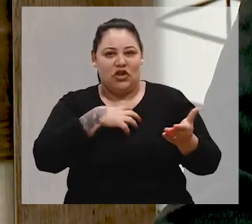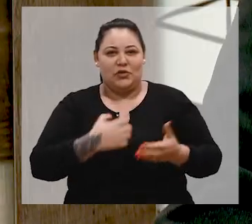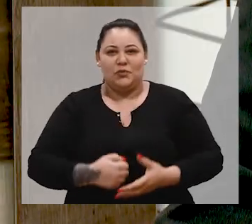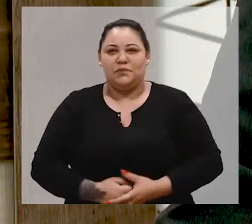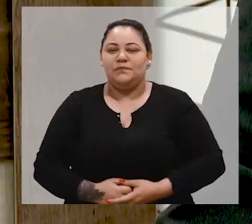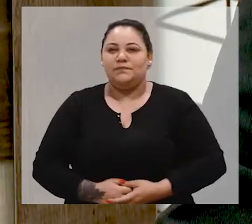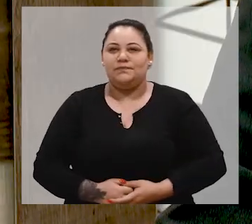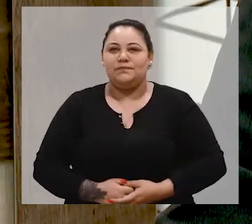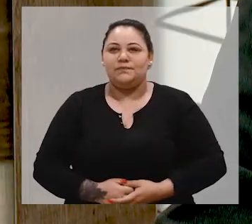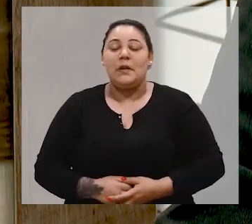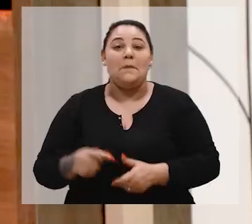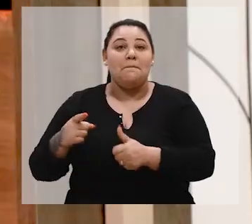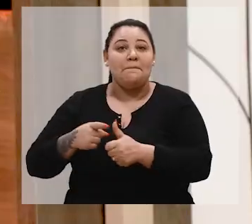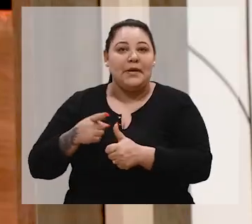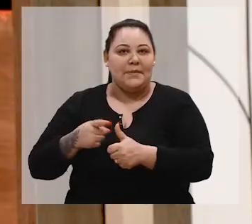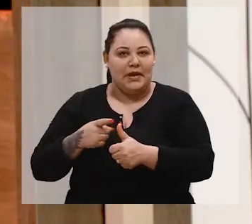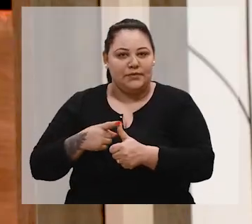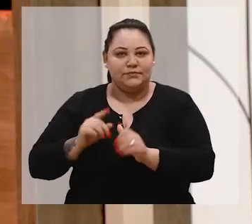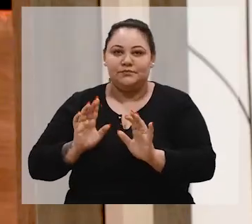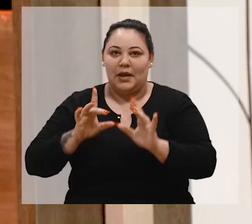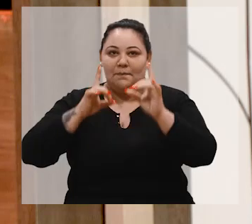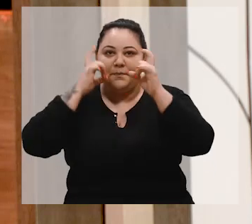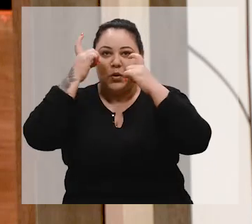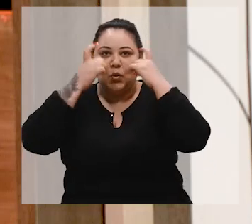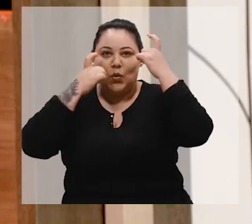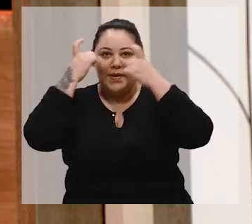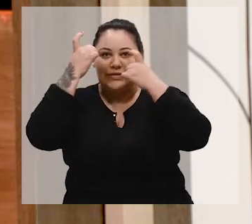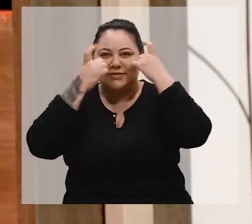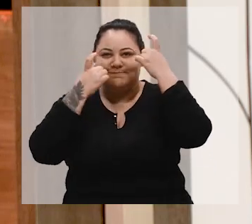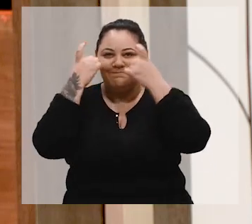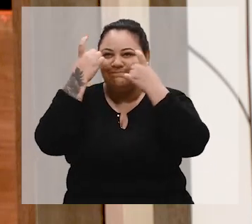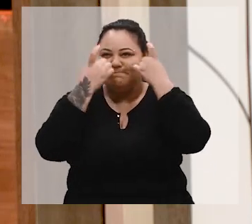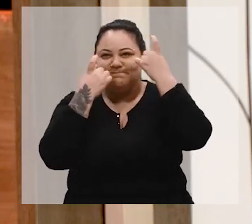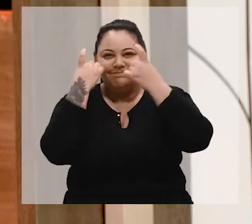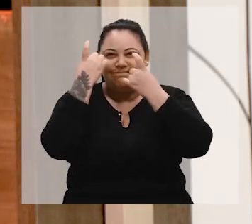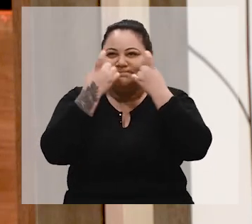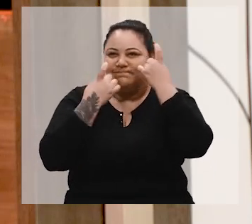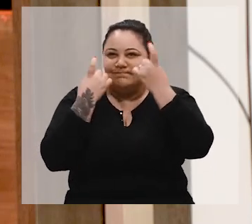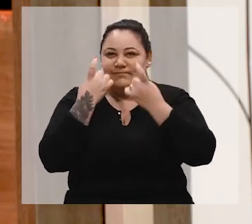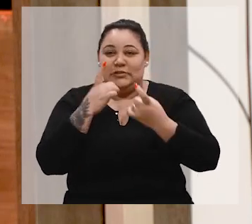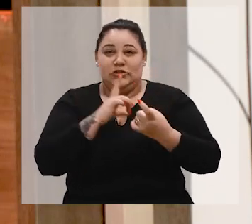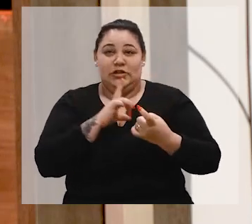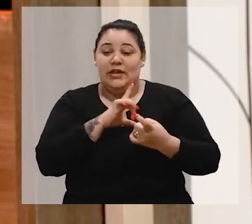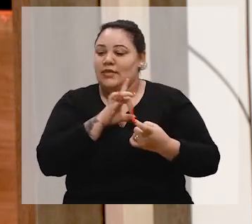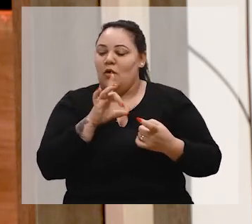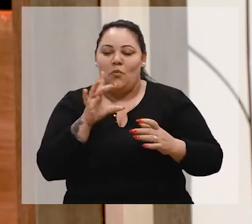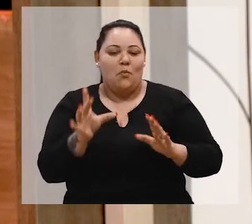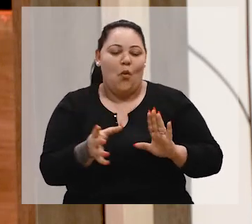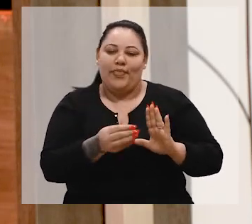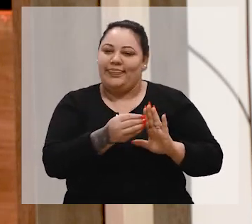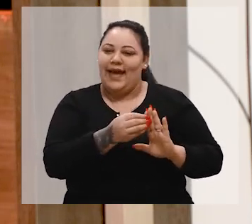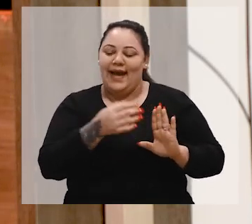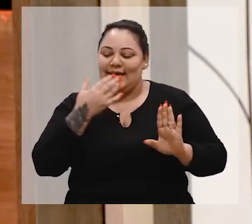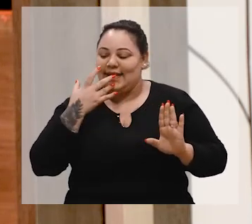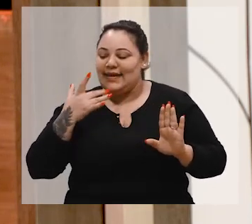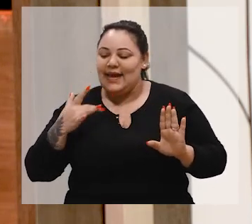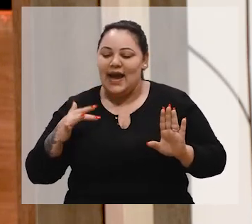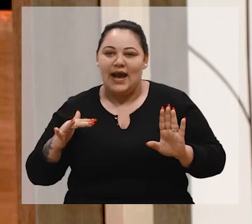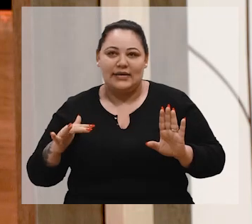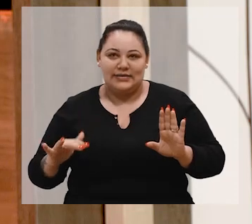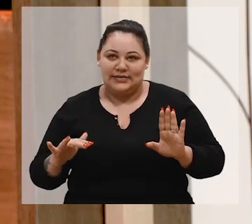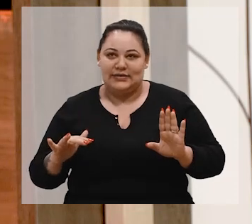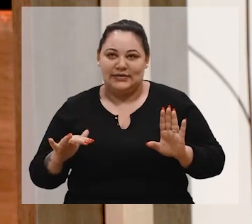aqui? Então, primeiro a preocupação, né, Fábio, que a gente tinha de não colocar